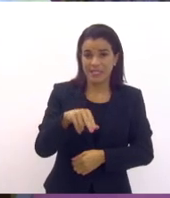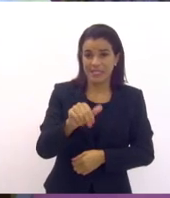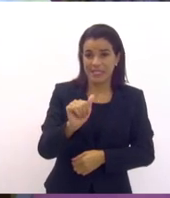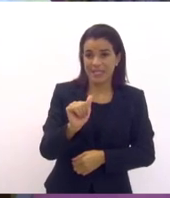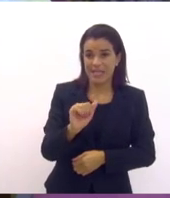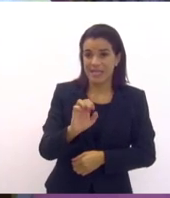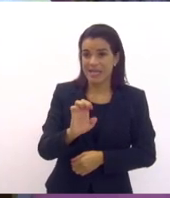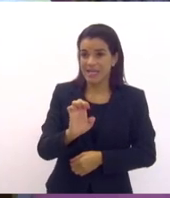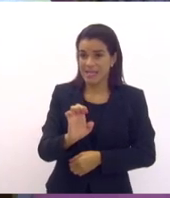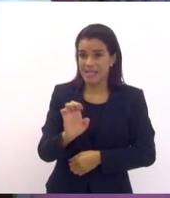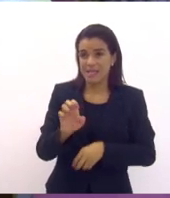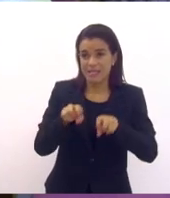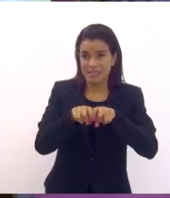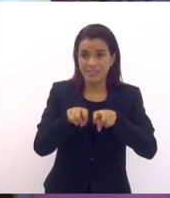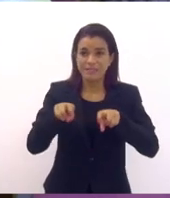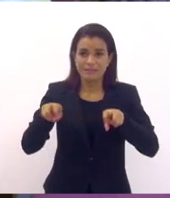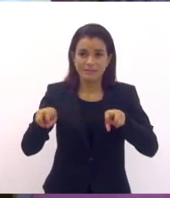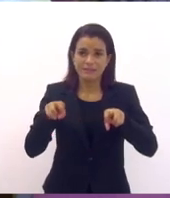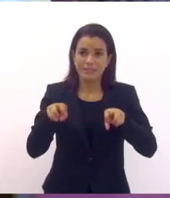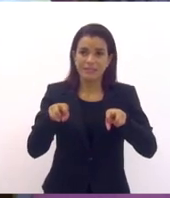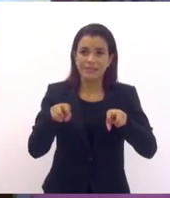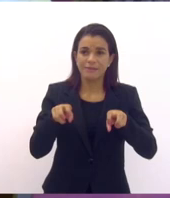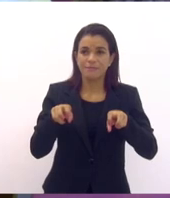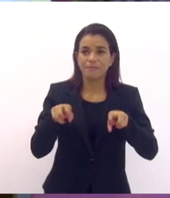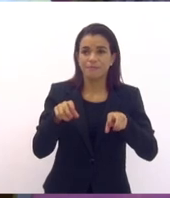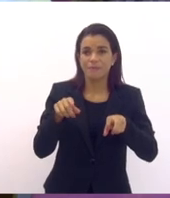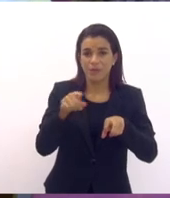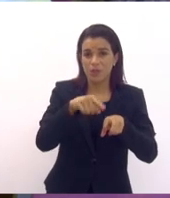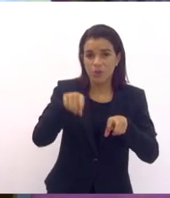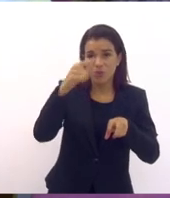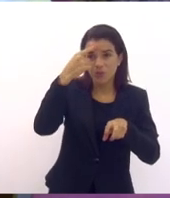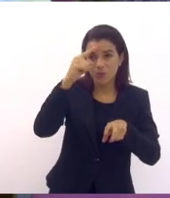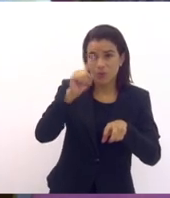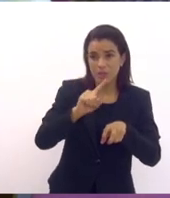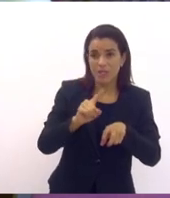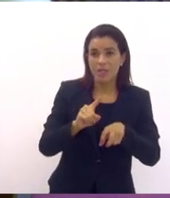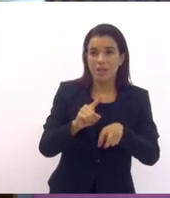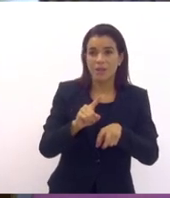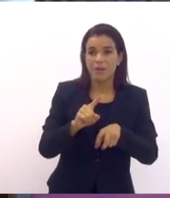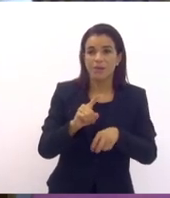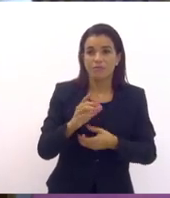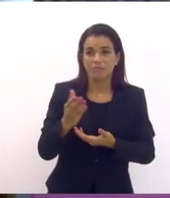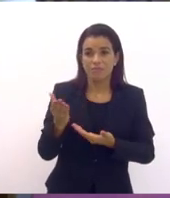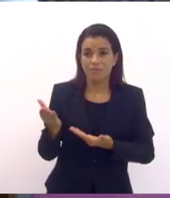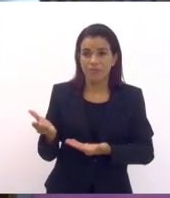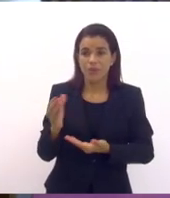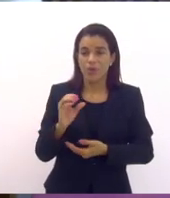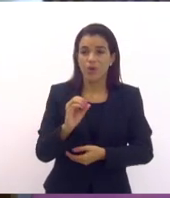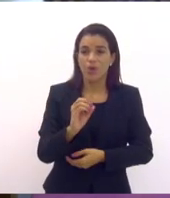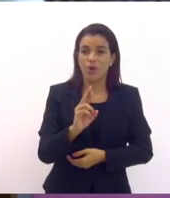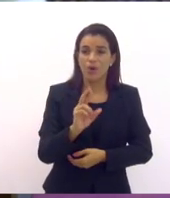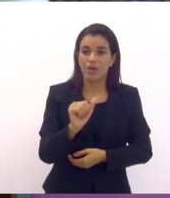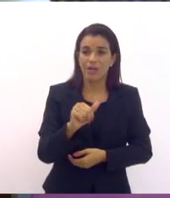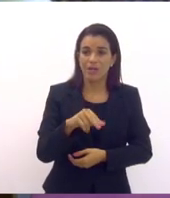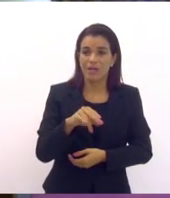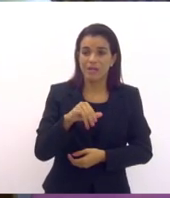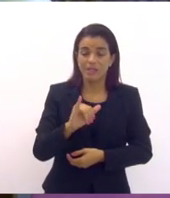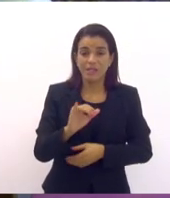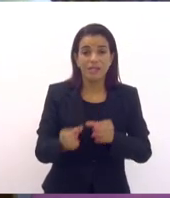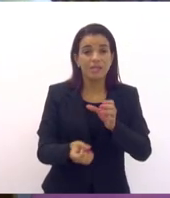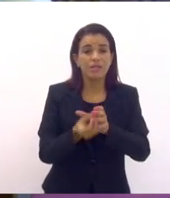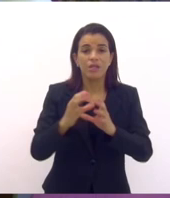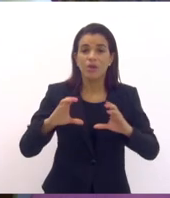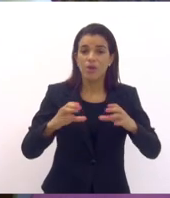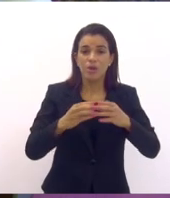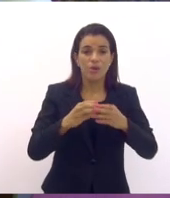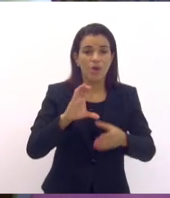que fizesse parte e para quem não sabe o cardial do Rio de Janeiro Ele criou uma comissão Nós já vamos